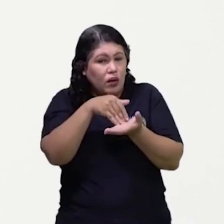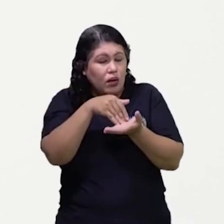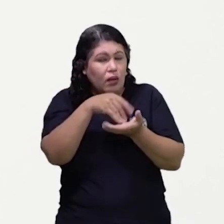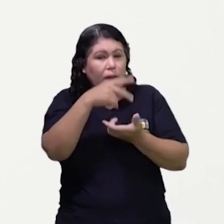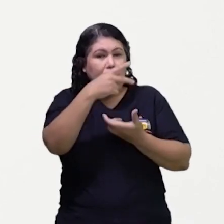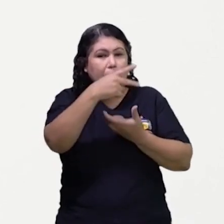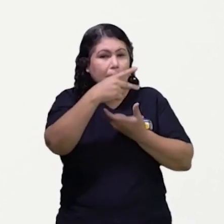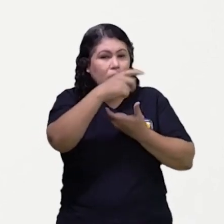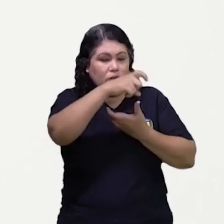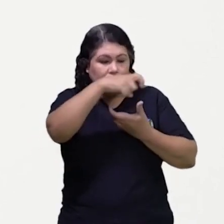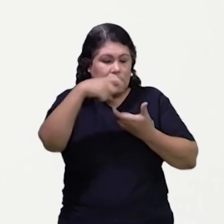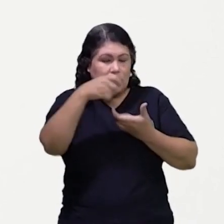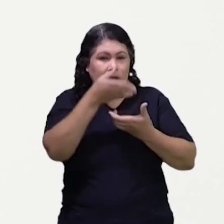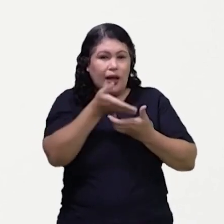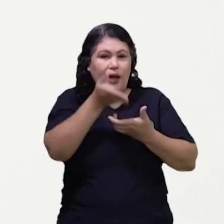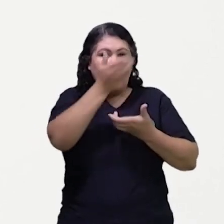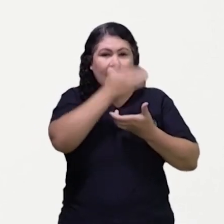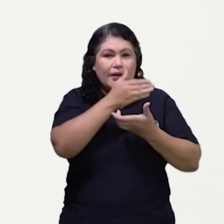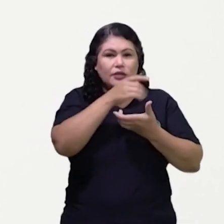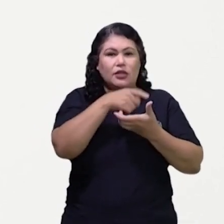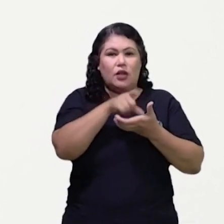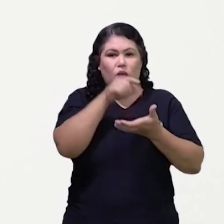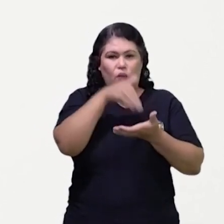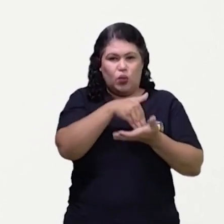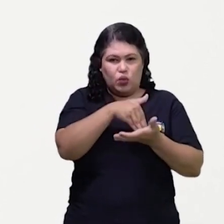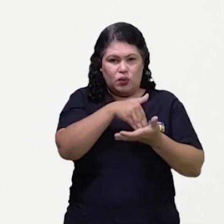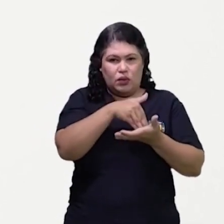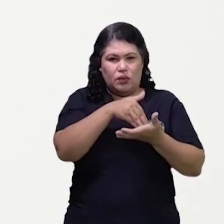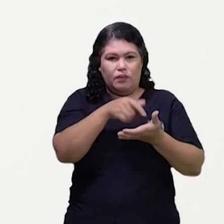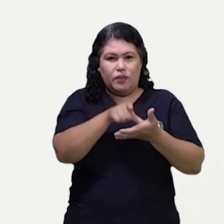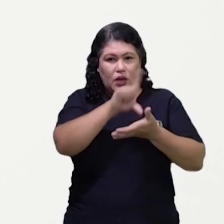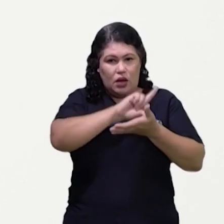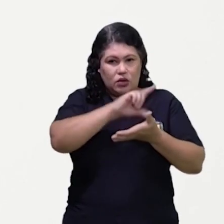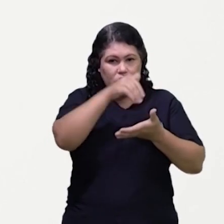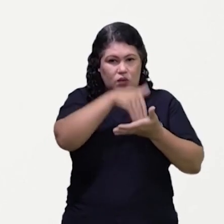Paroxítona. Fechou? Vamos lá.